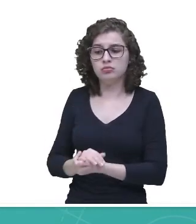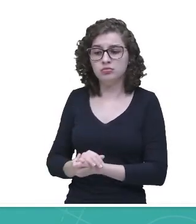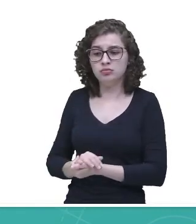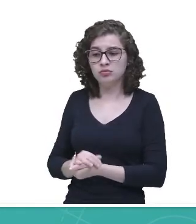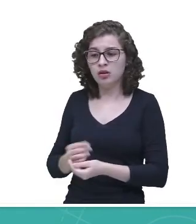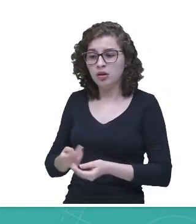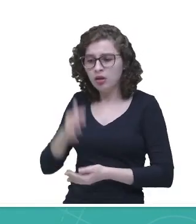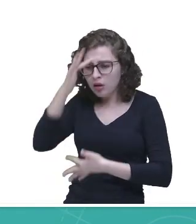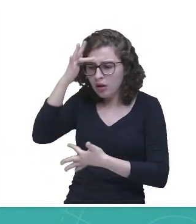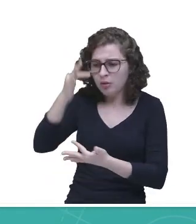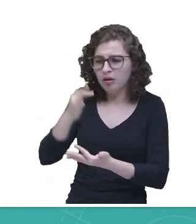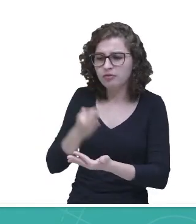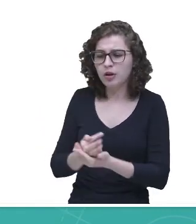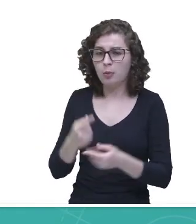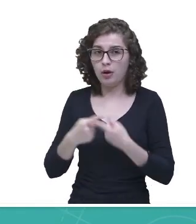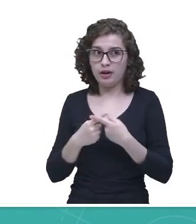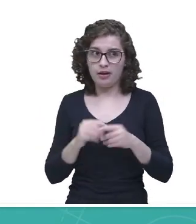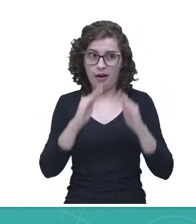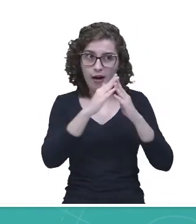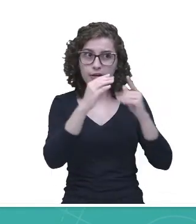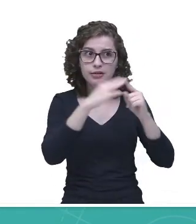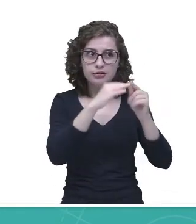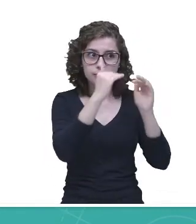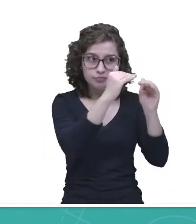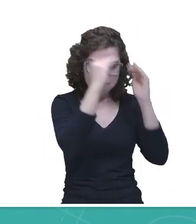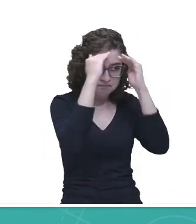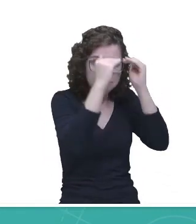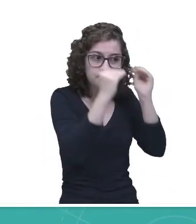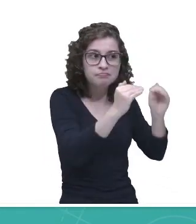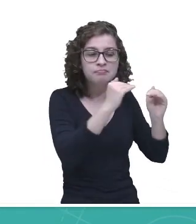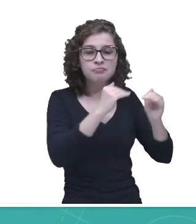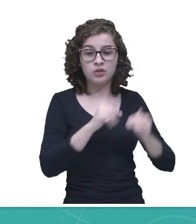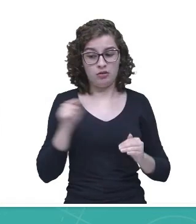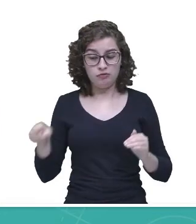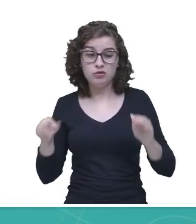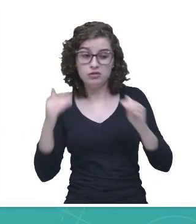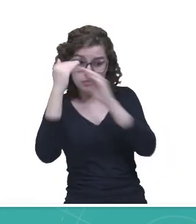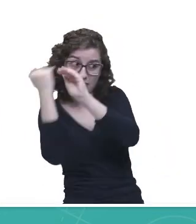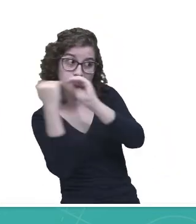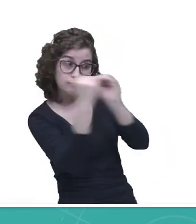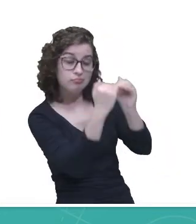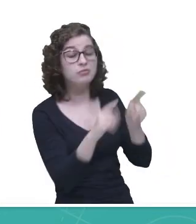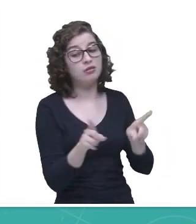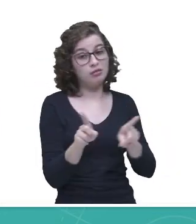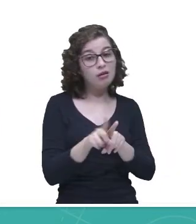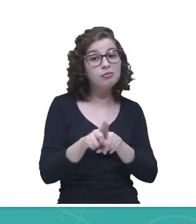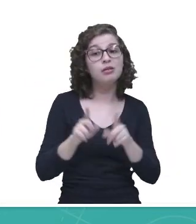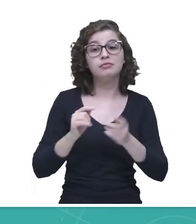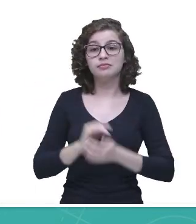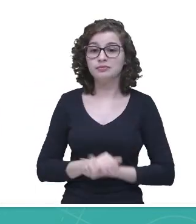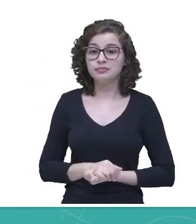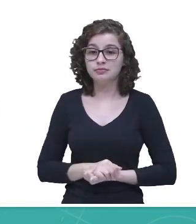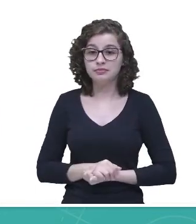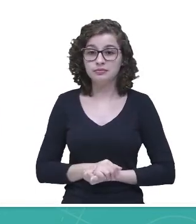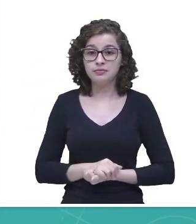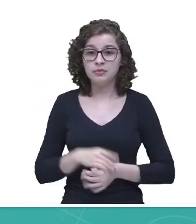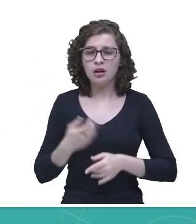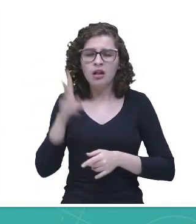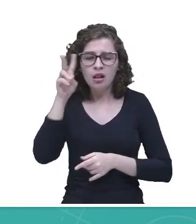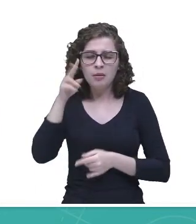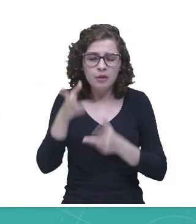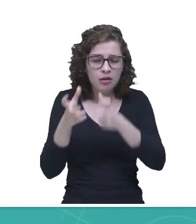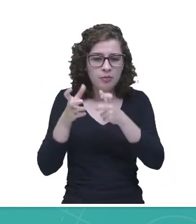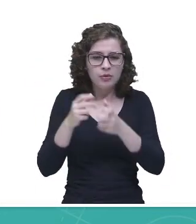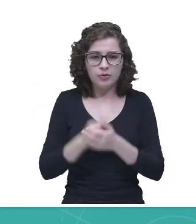porque eu obedeço à Igreja Católica e você tem que obedecer também. Dentro do feudo, como vocês devem lembrar, ainda havia o